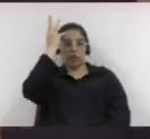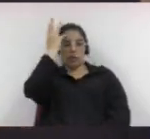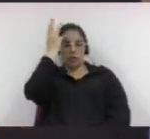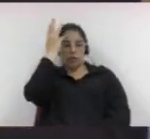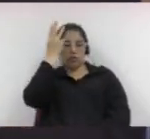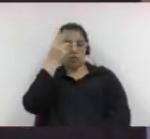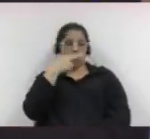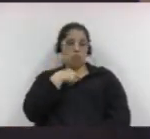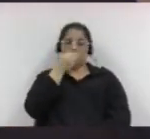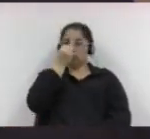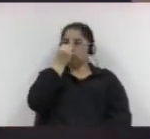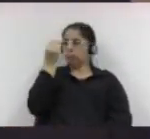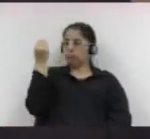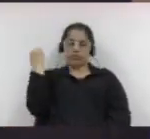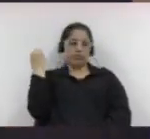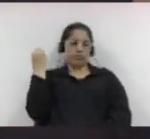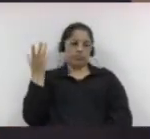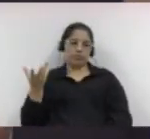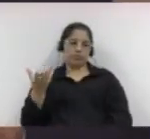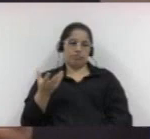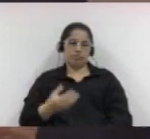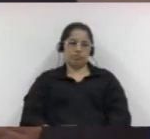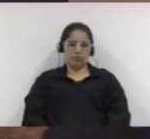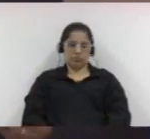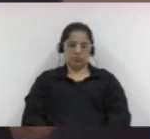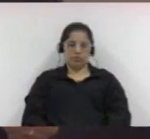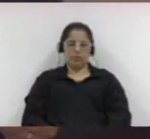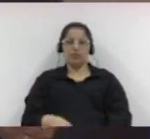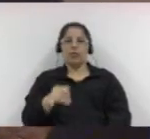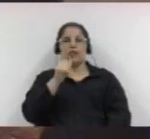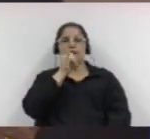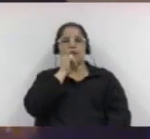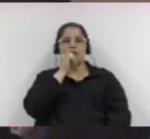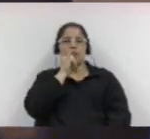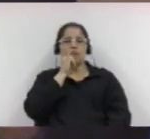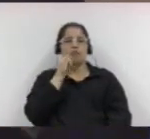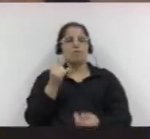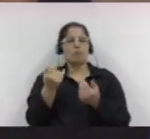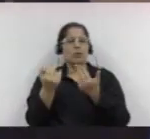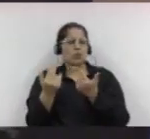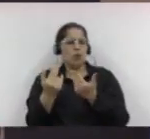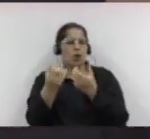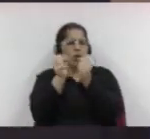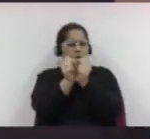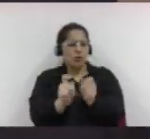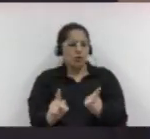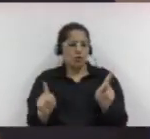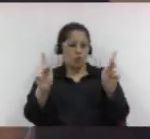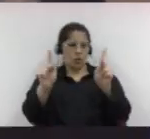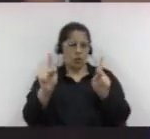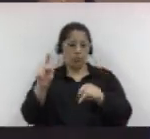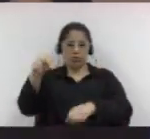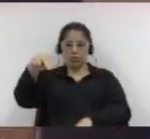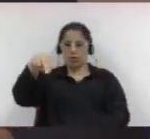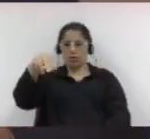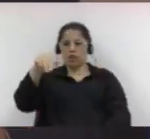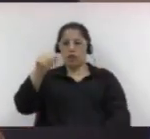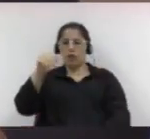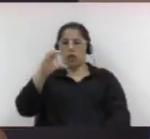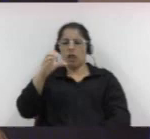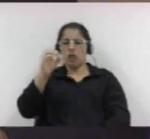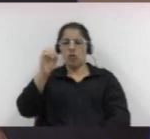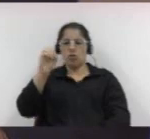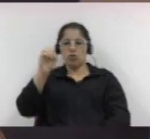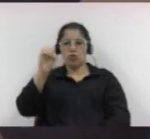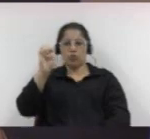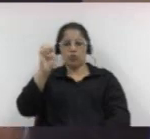costas para o nosso shopping das nações, um investimento de 250 milhões, que quem vai lá tem